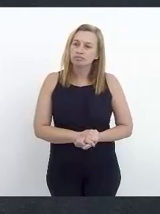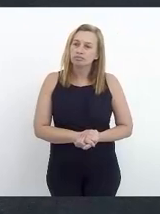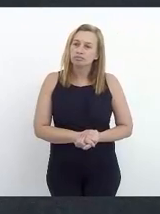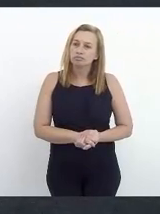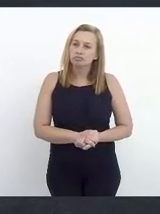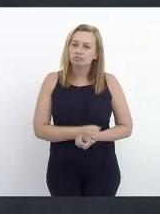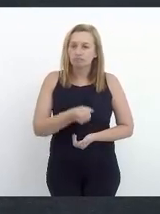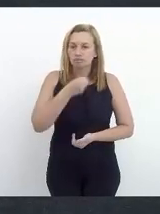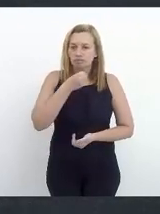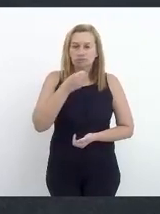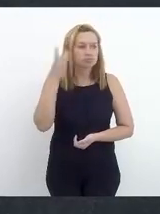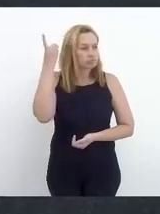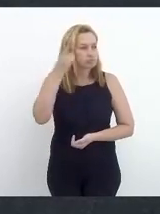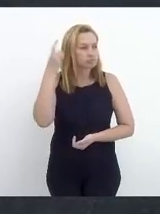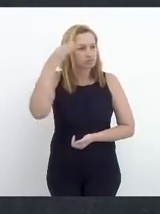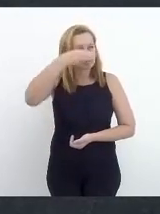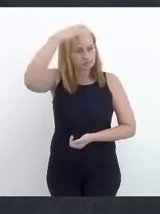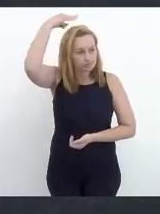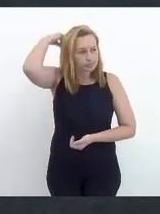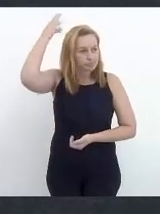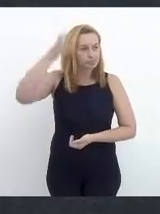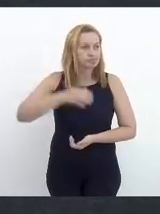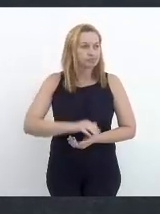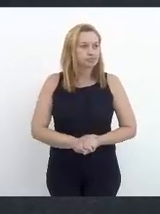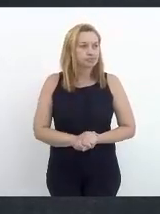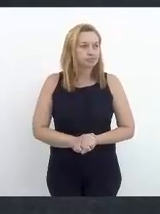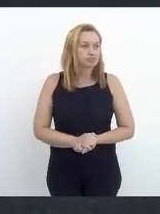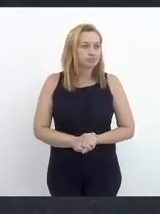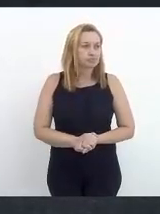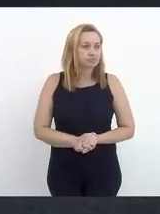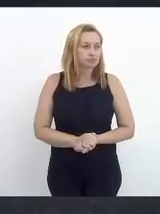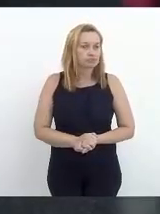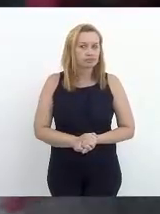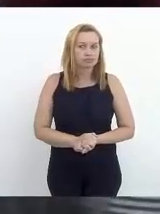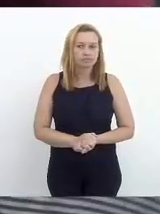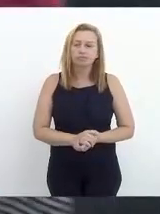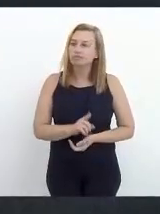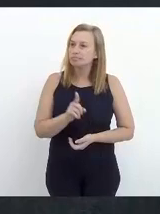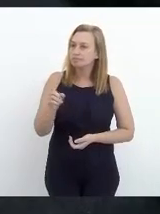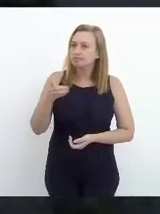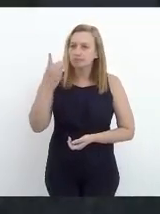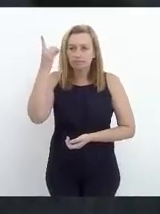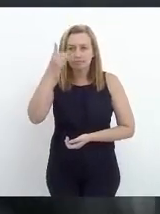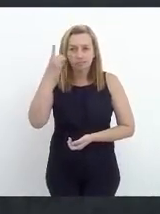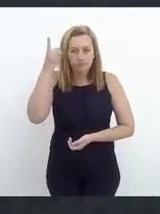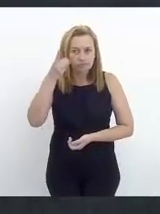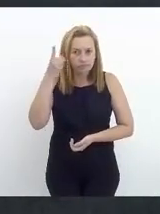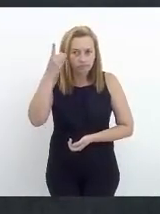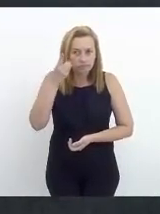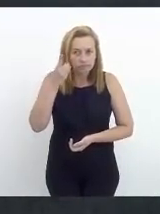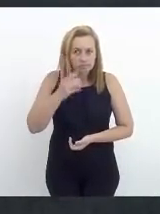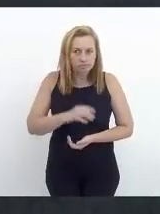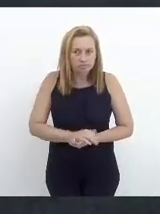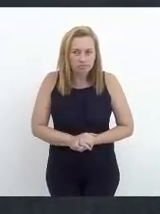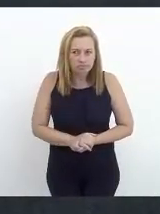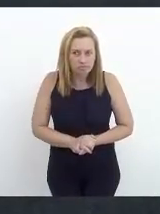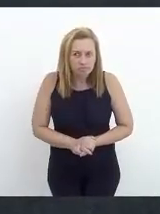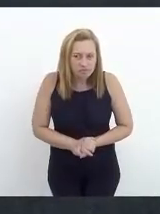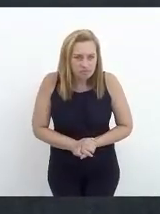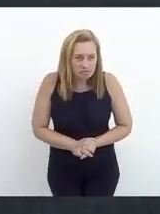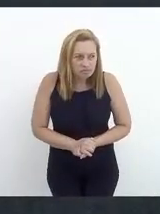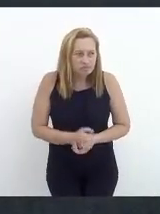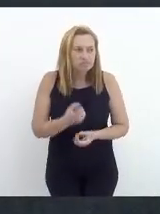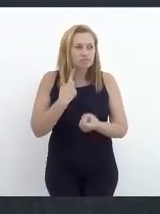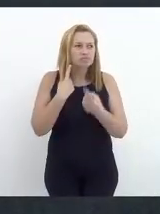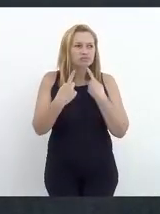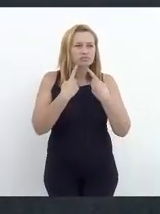microfone o deputado Márcio Pacheco, que sou daqueles deputados, deputado Márcio Pacheco, que tem feito o debate